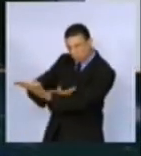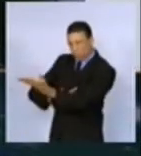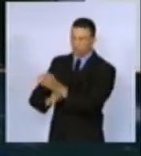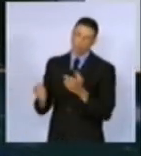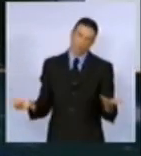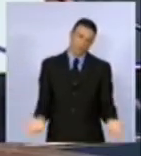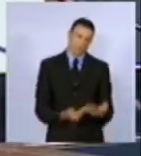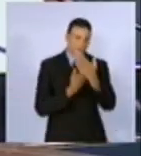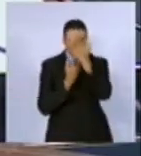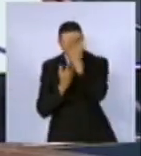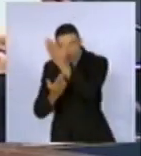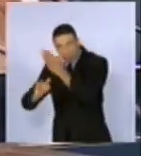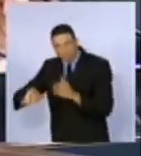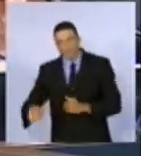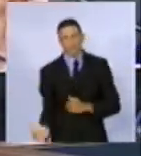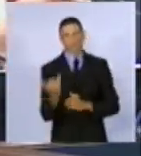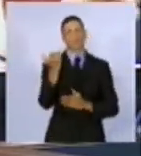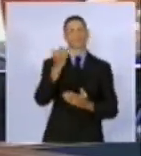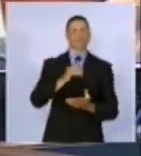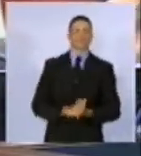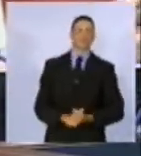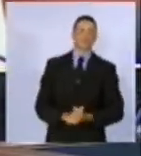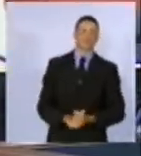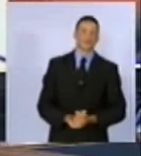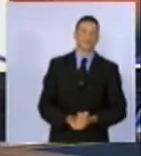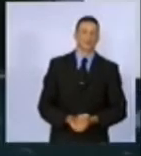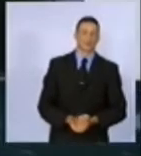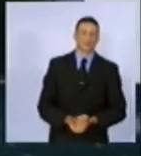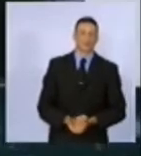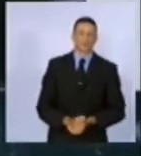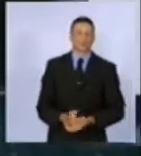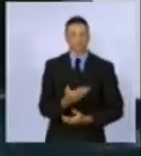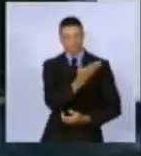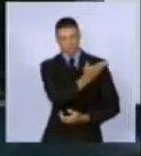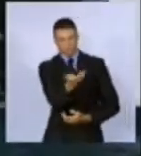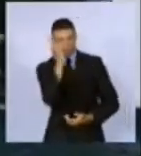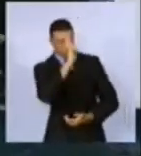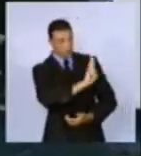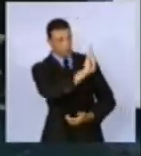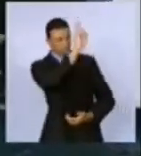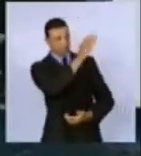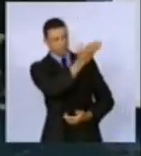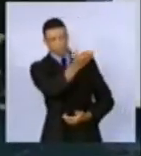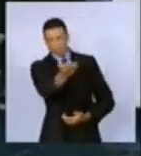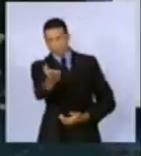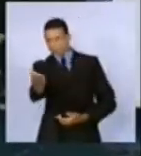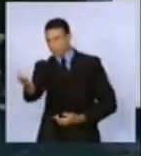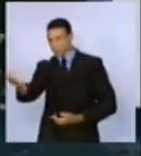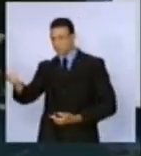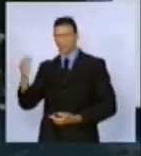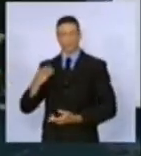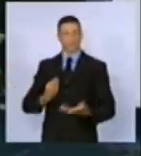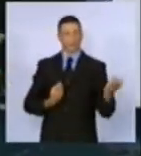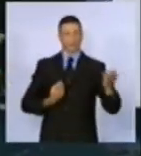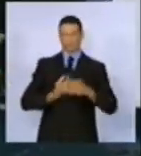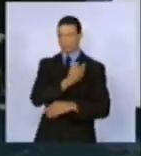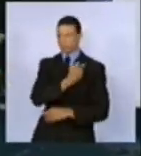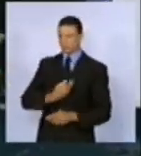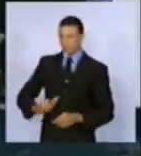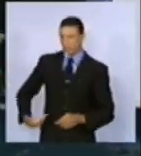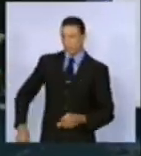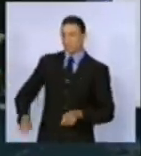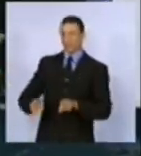agradeço oportunidade obrigado as pessoas presentes se o ministério